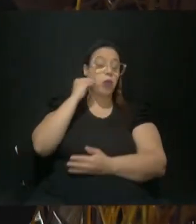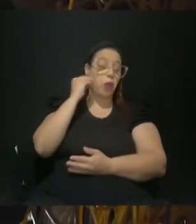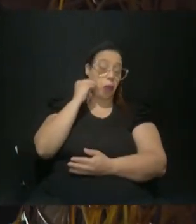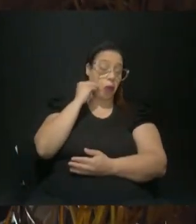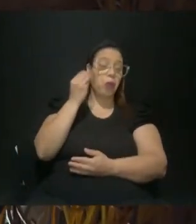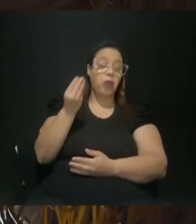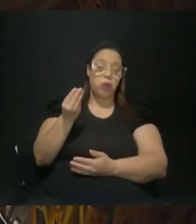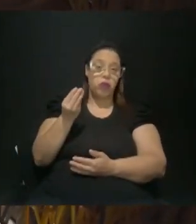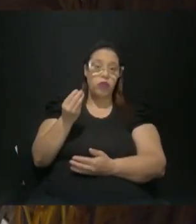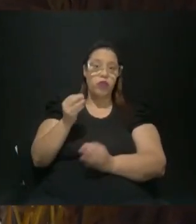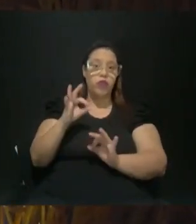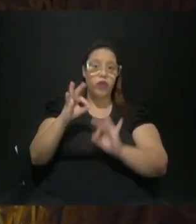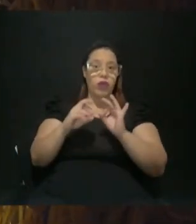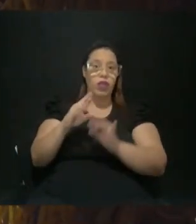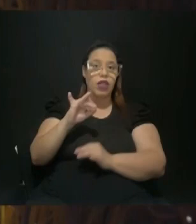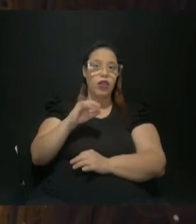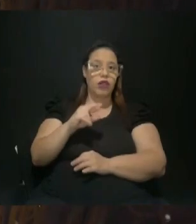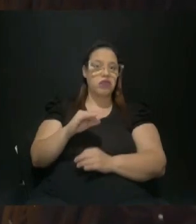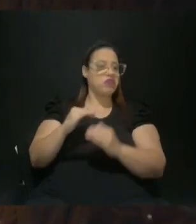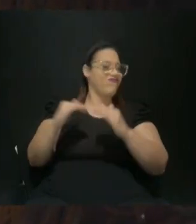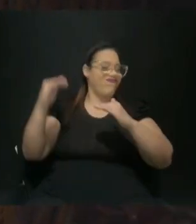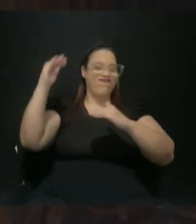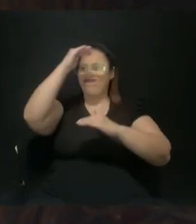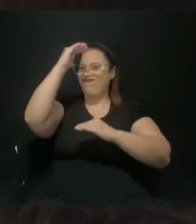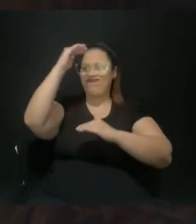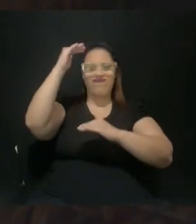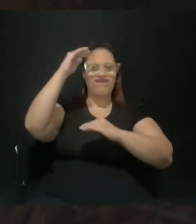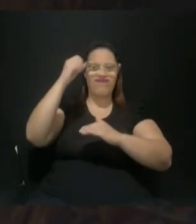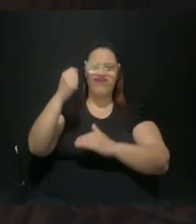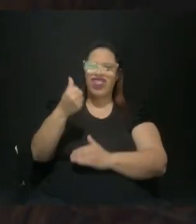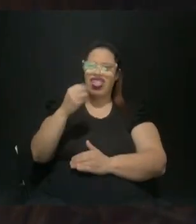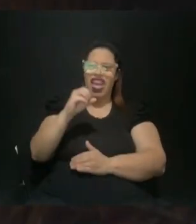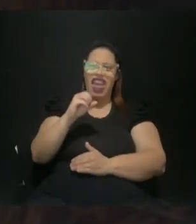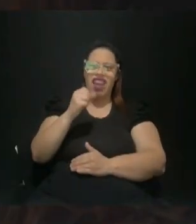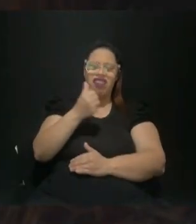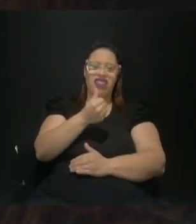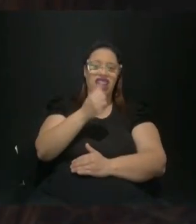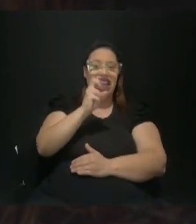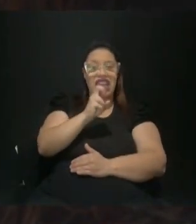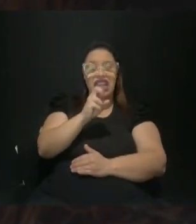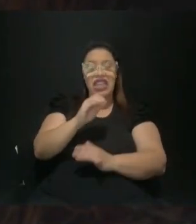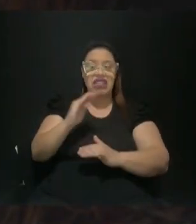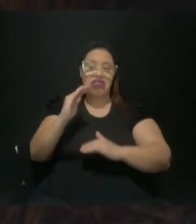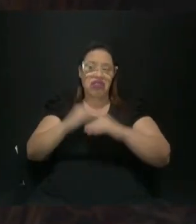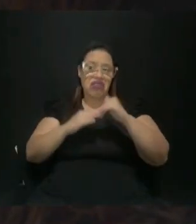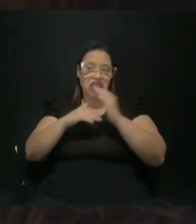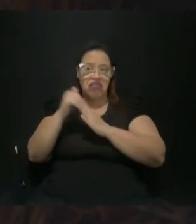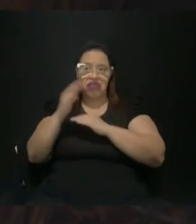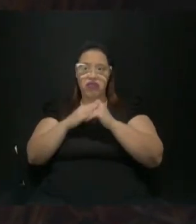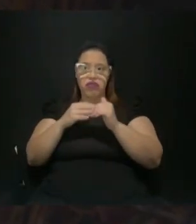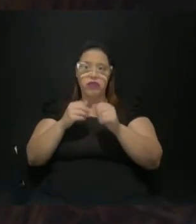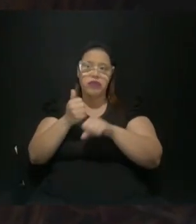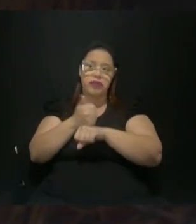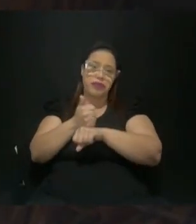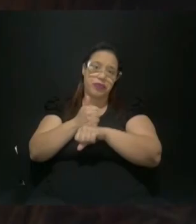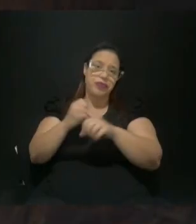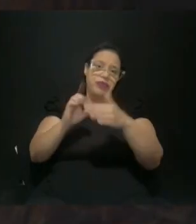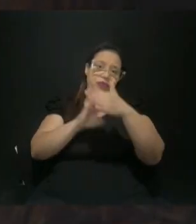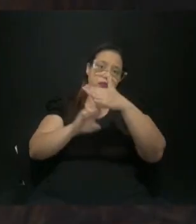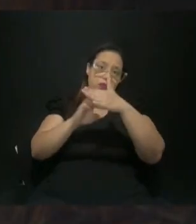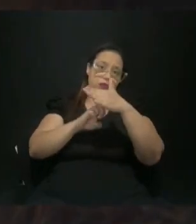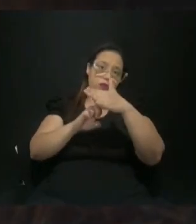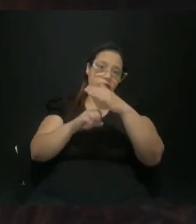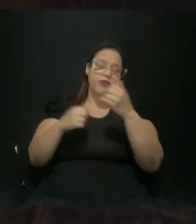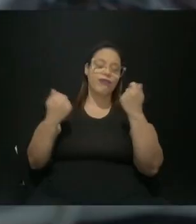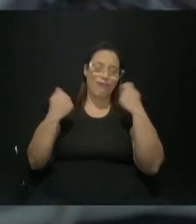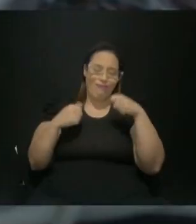técnico sênior não tem patamar. Aí ele pode ser de 10, 15, dependendo da sua função dentro da empresa e da sua necessidade,